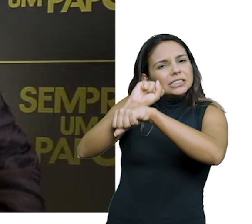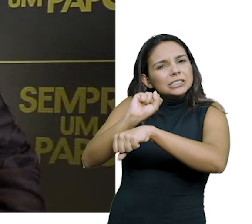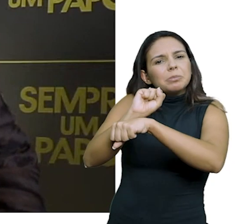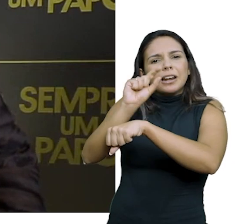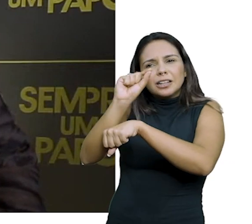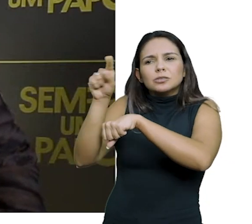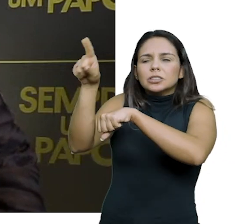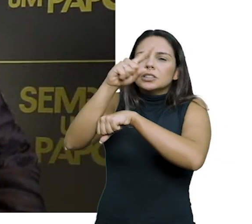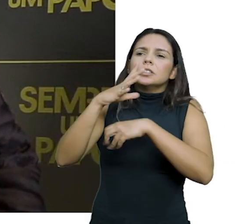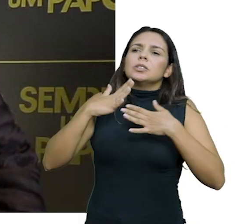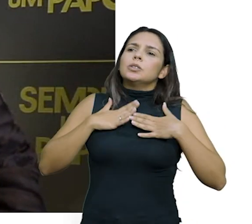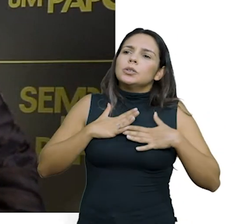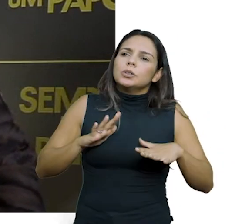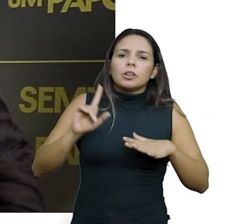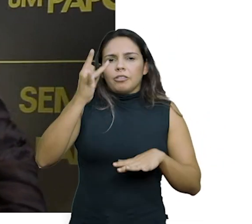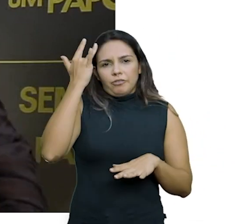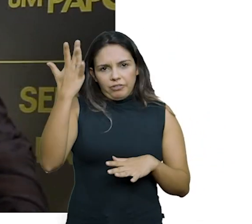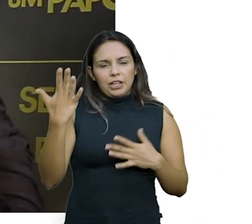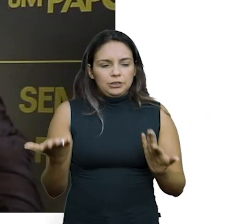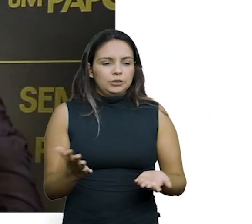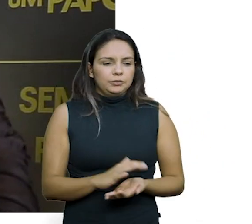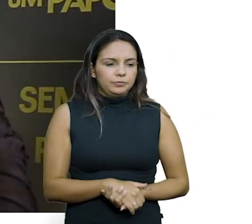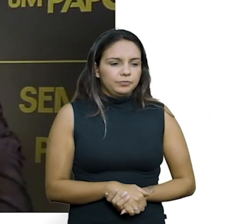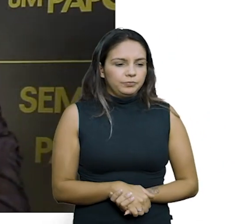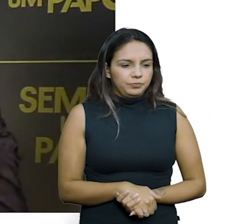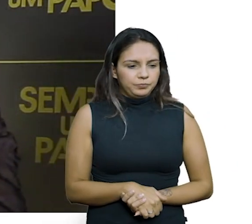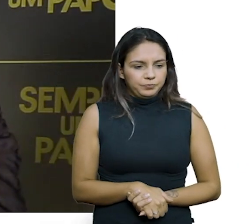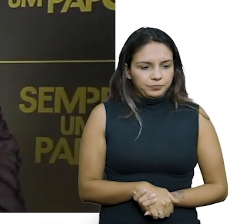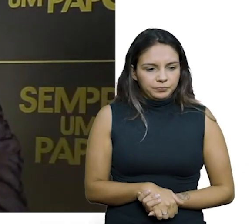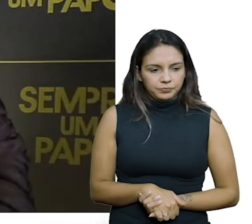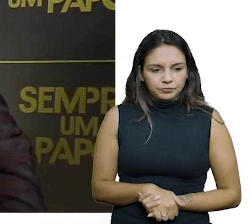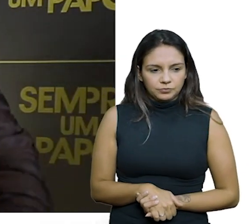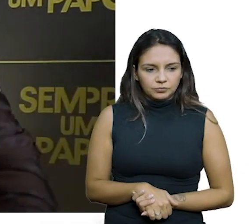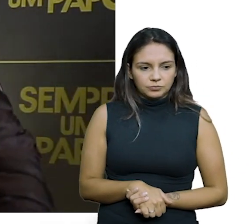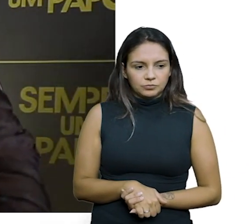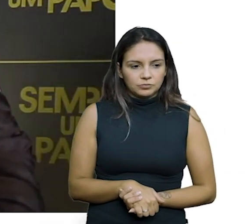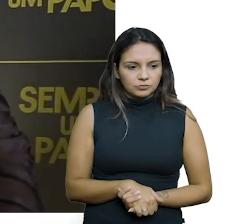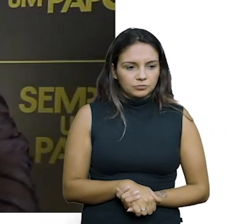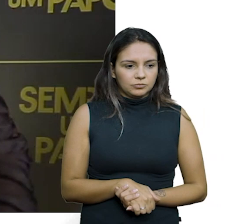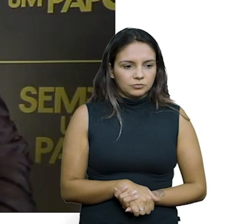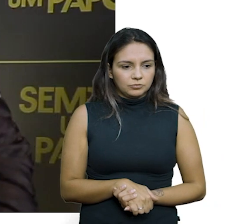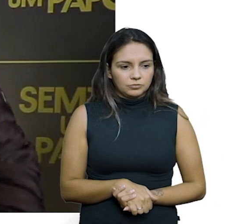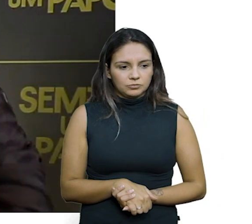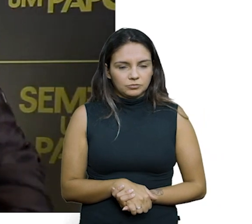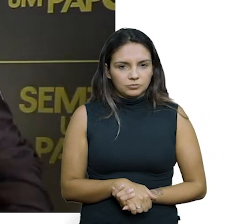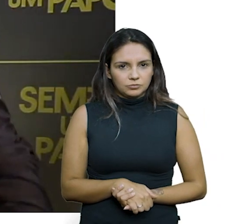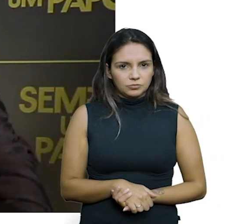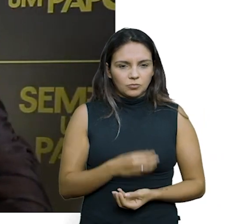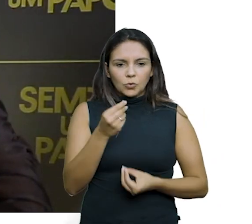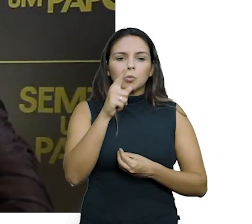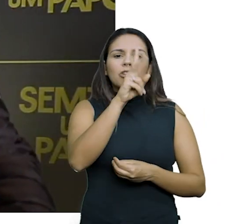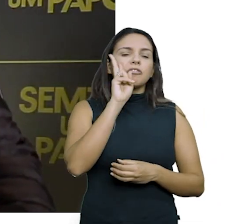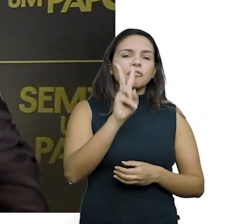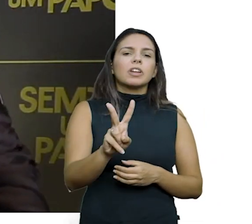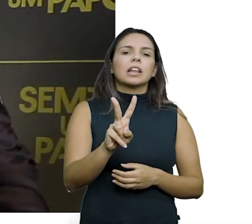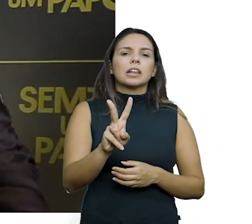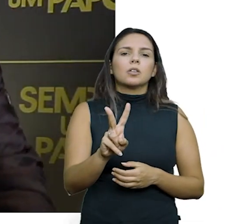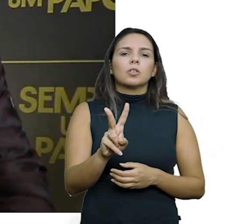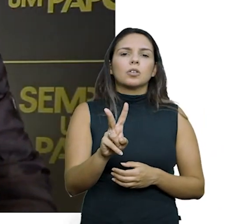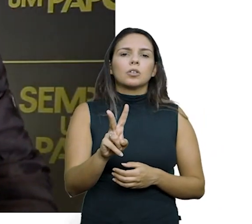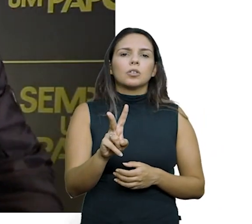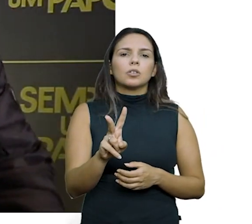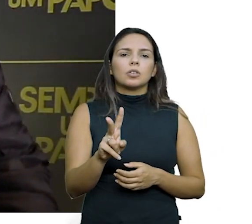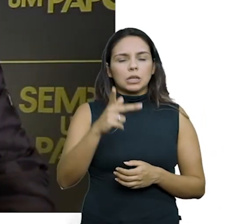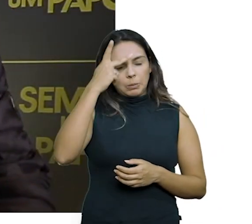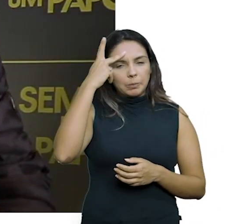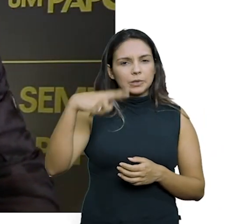tão difíceis, né? Não é fácil, não está sendo fácil. Mas como é que você também está vendo, Leila, do ponto de